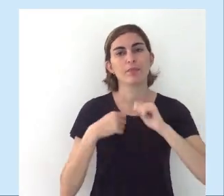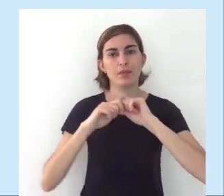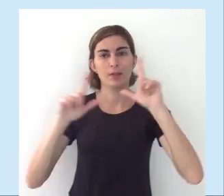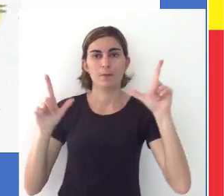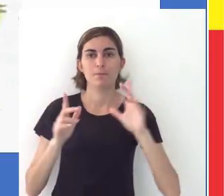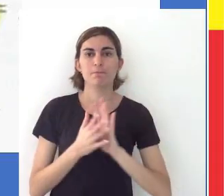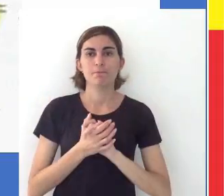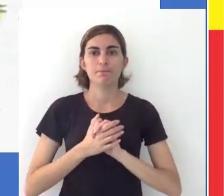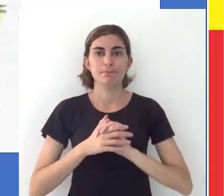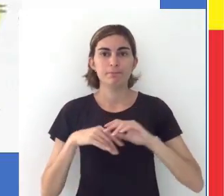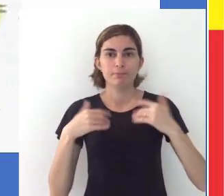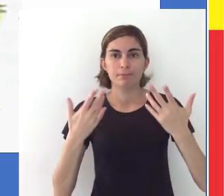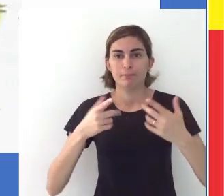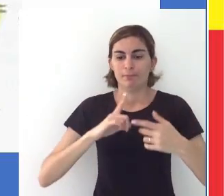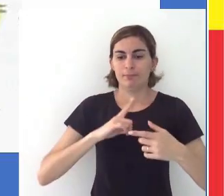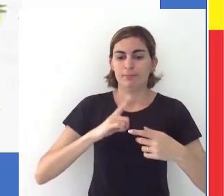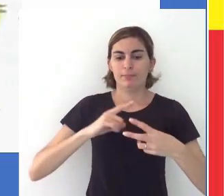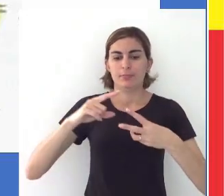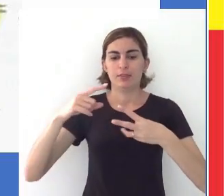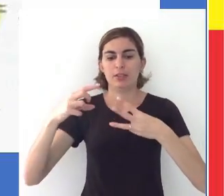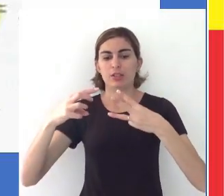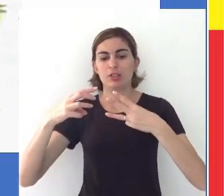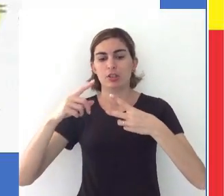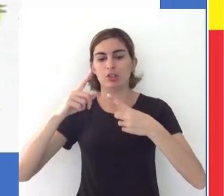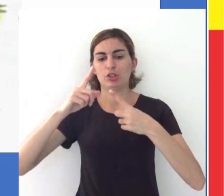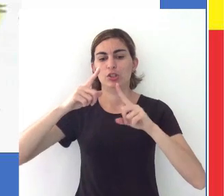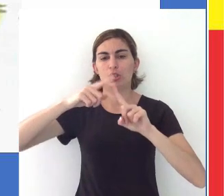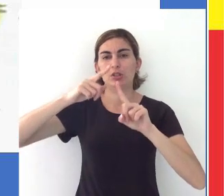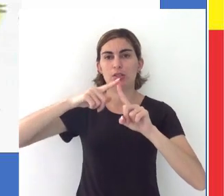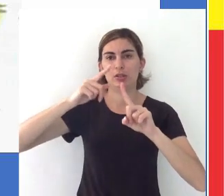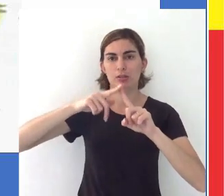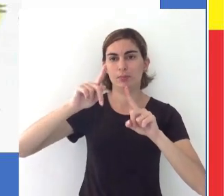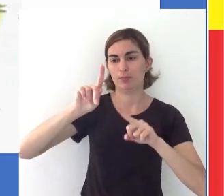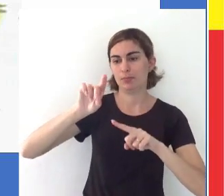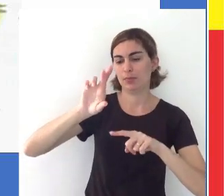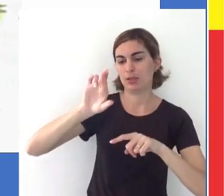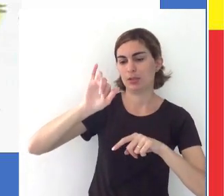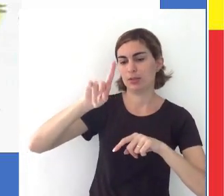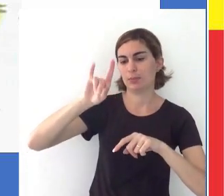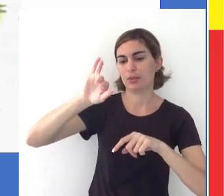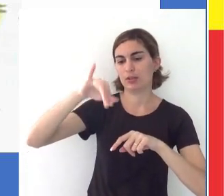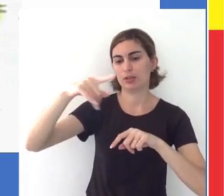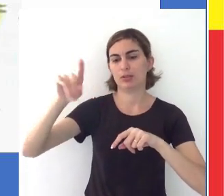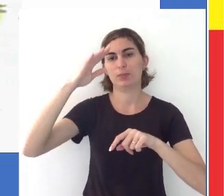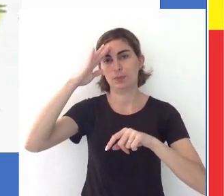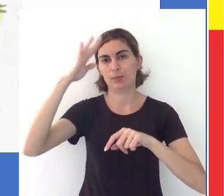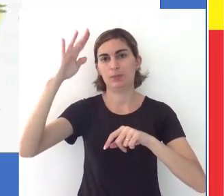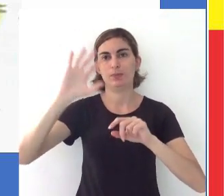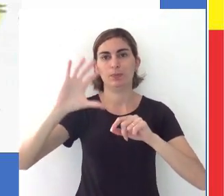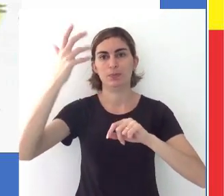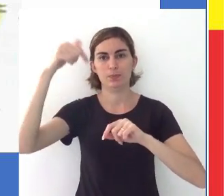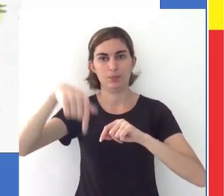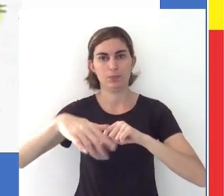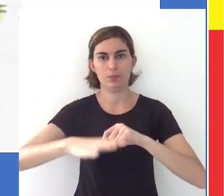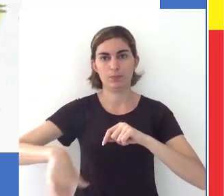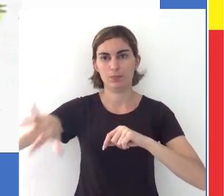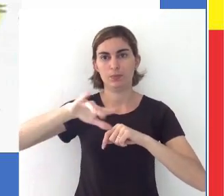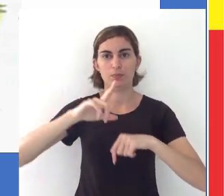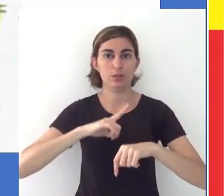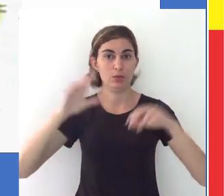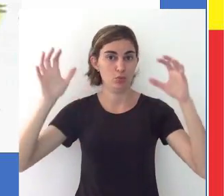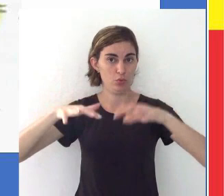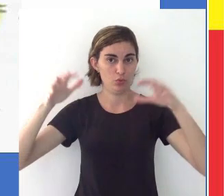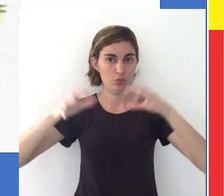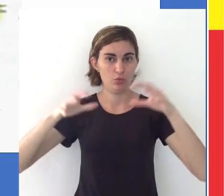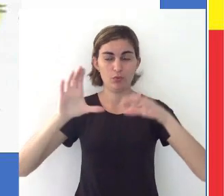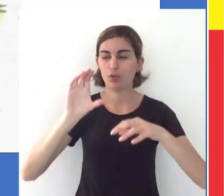acompanha na tela. Gente, existem 3 tipos de precipitação principais, tá? Que acontecem aqui no planeta.